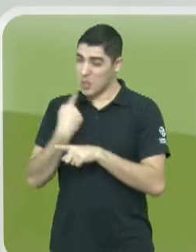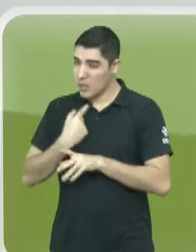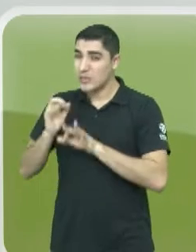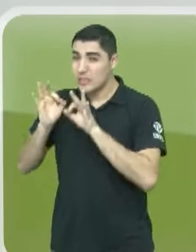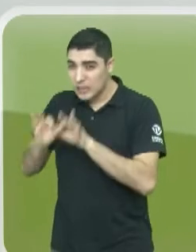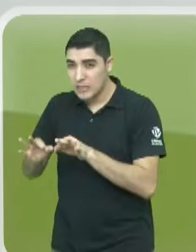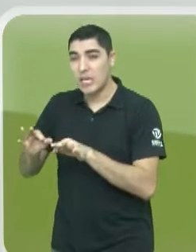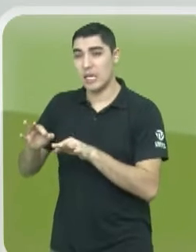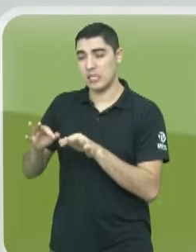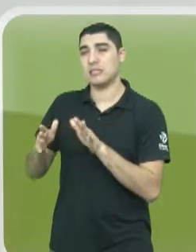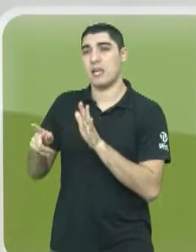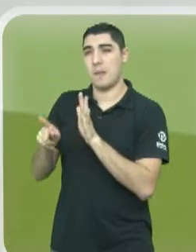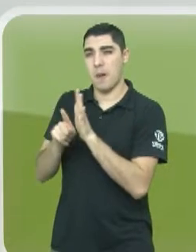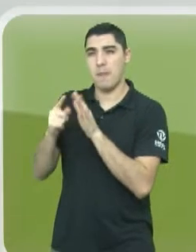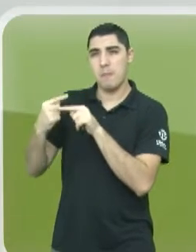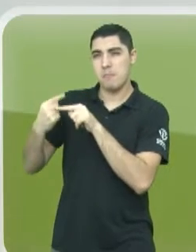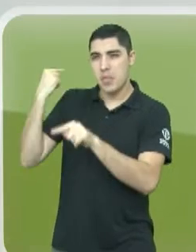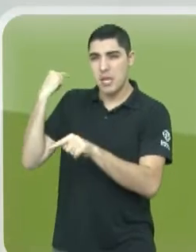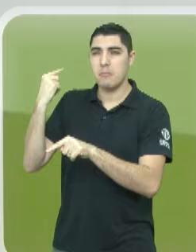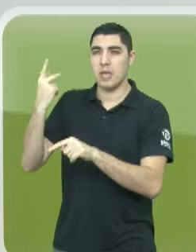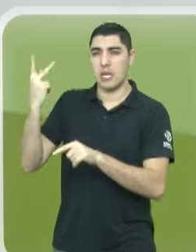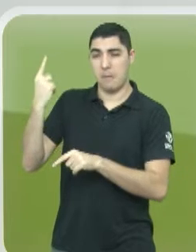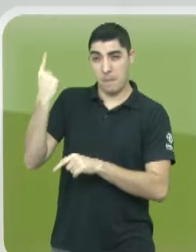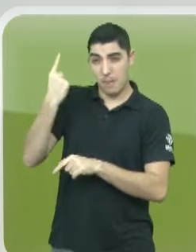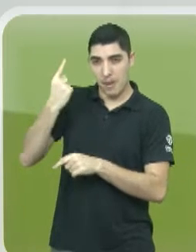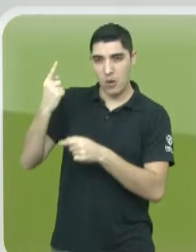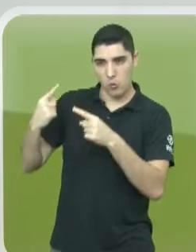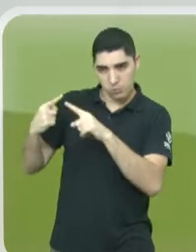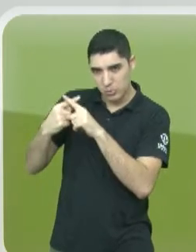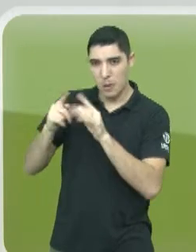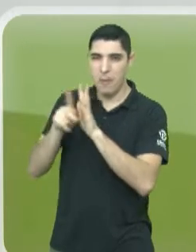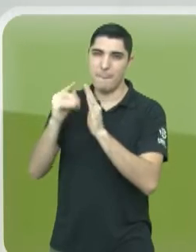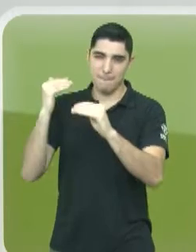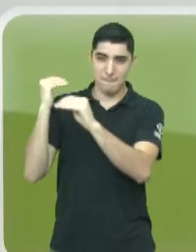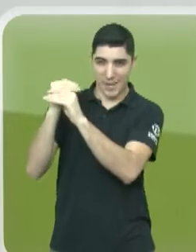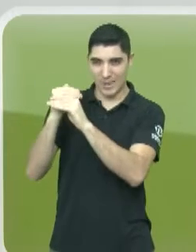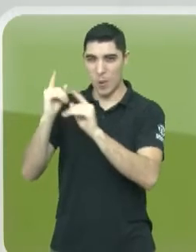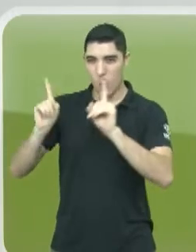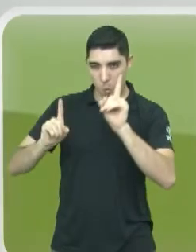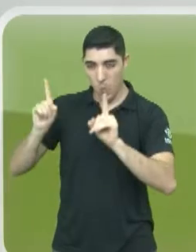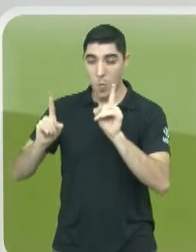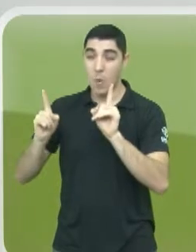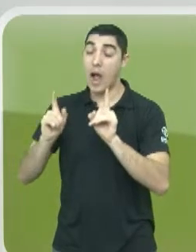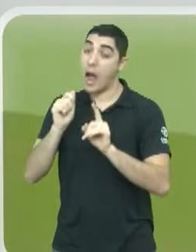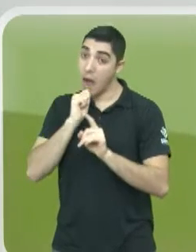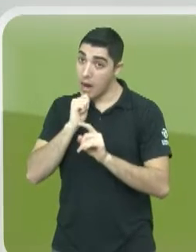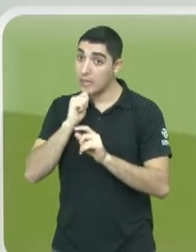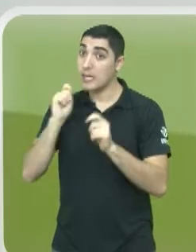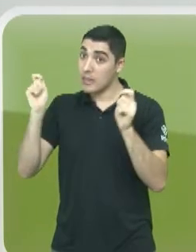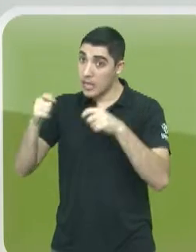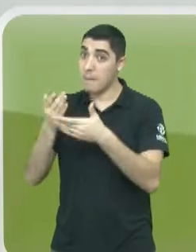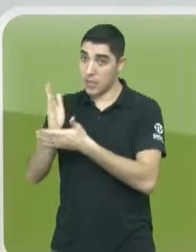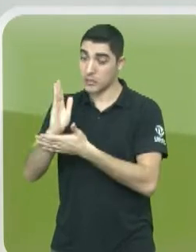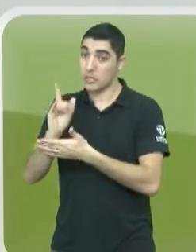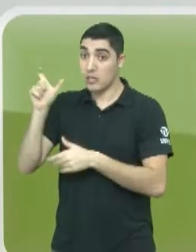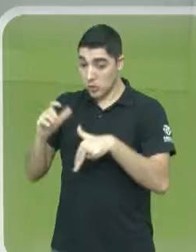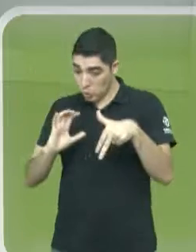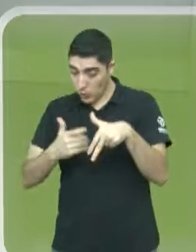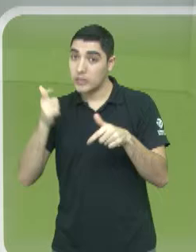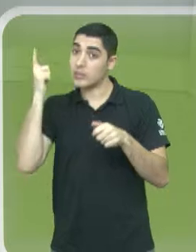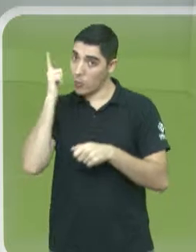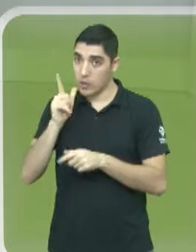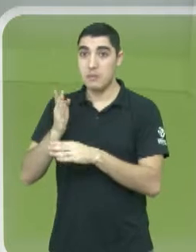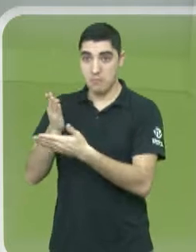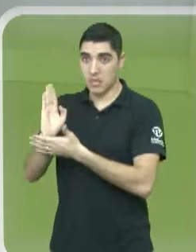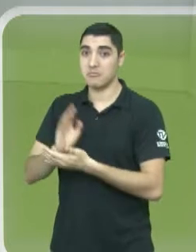no primeiro jogo da segunda fase empataram em 1-1, então está totalmente aberto, o Joseense tem sim chances reais de se classificar,